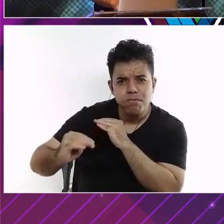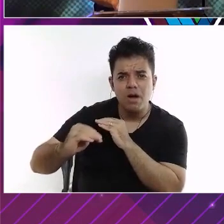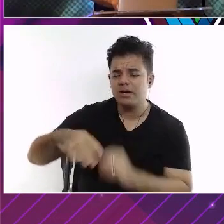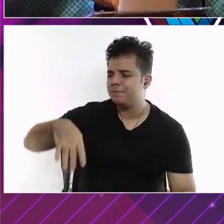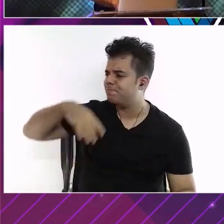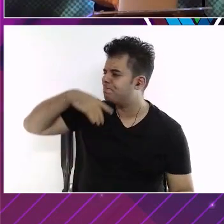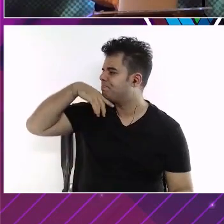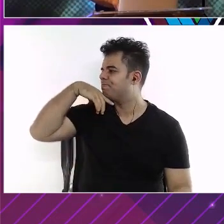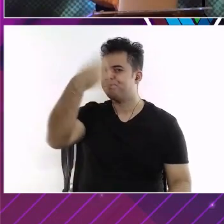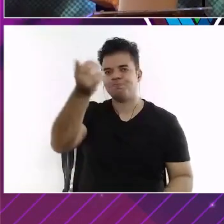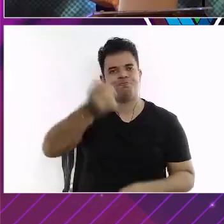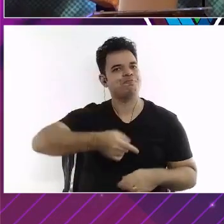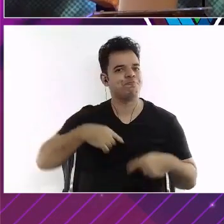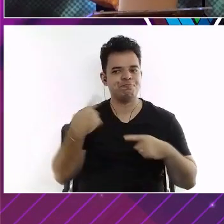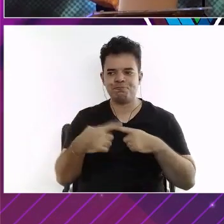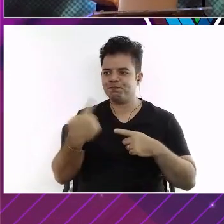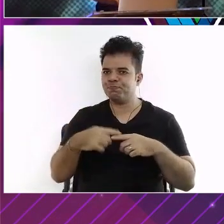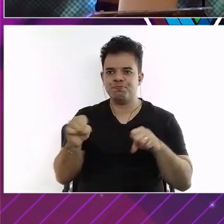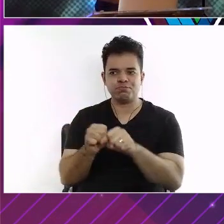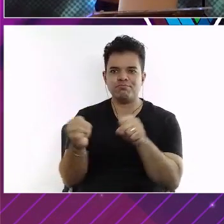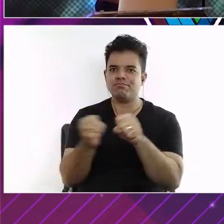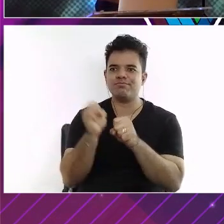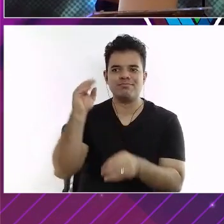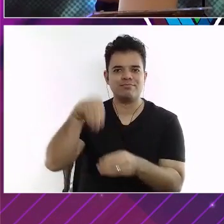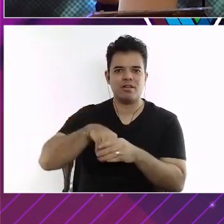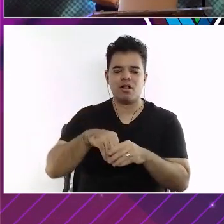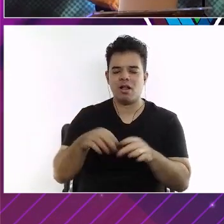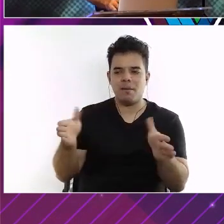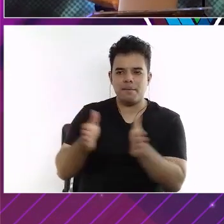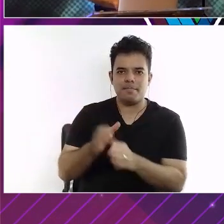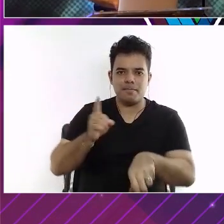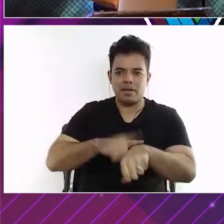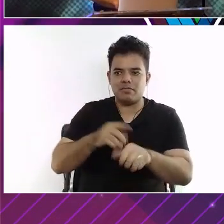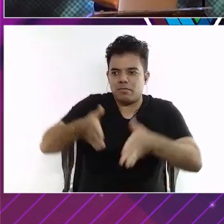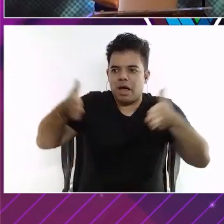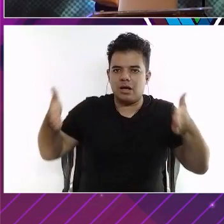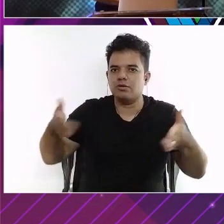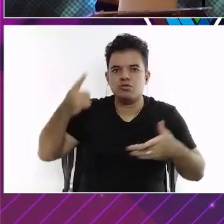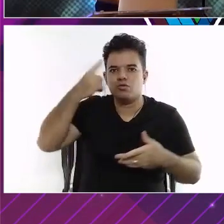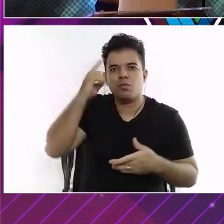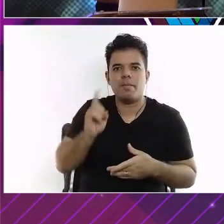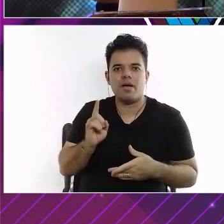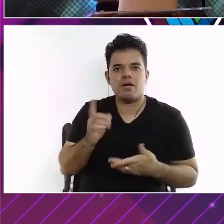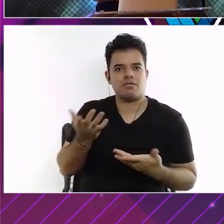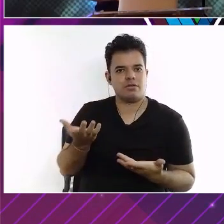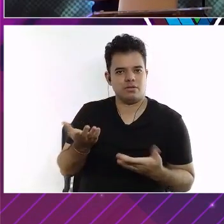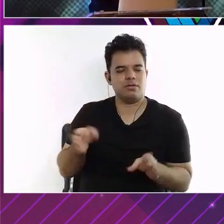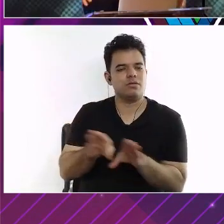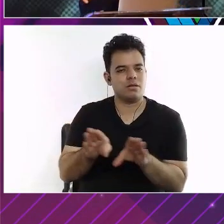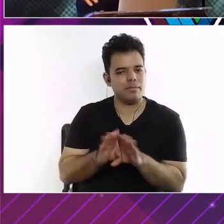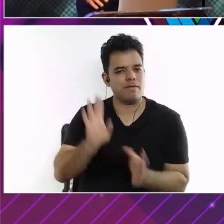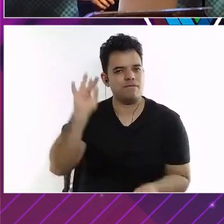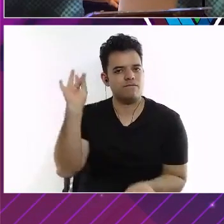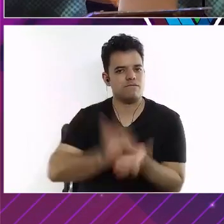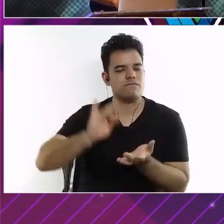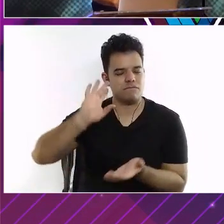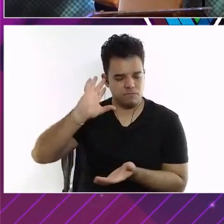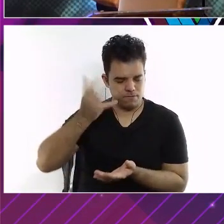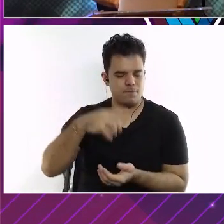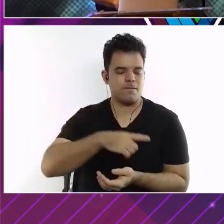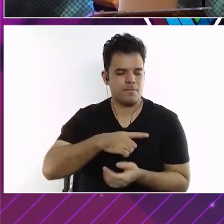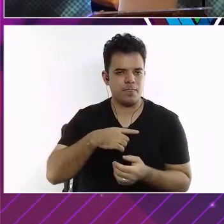esforços sobre ela. E isso a gente está propondo aqui, que é, aspas, um fato. Não é